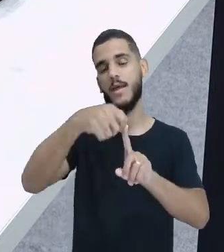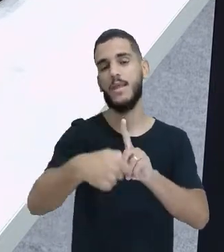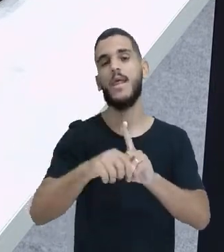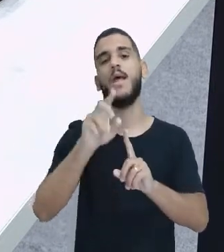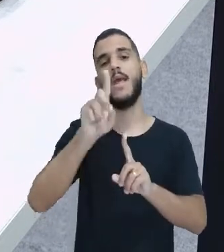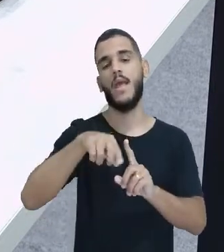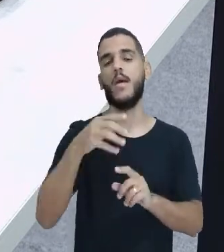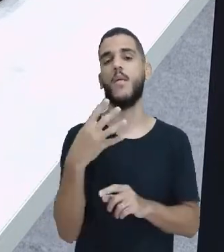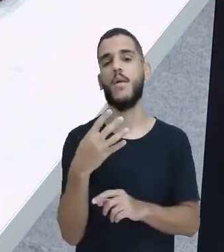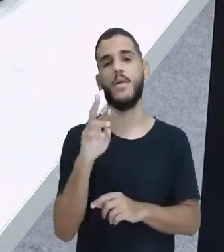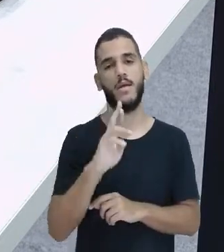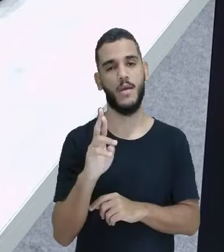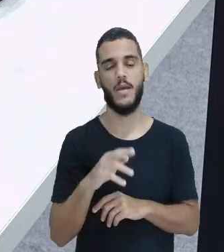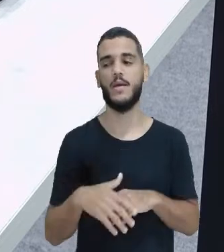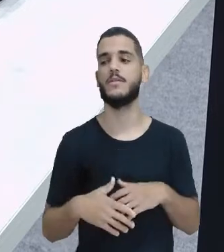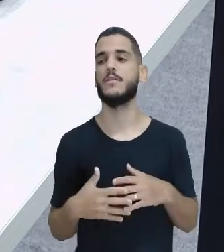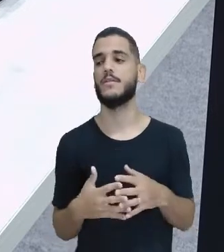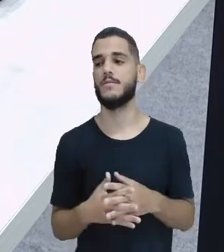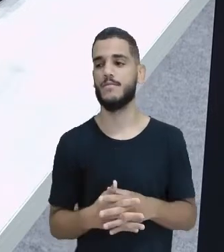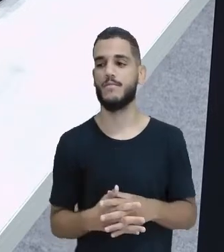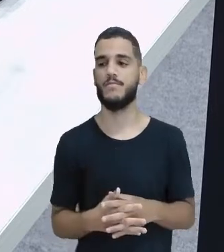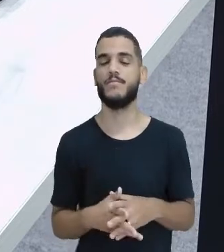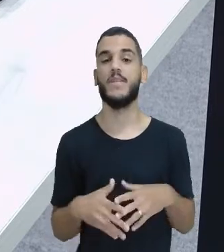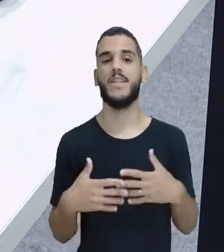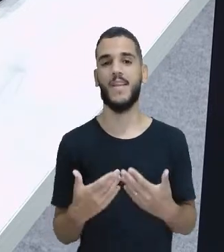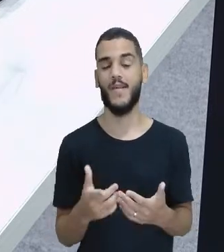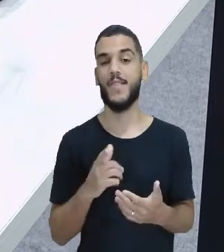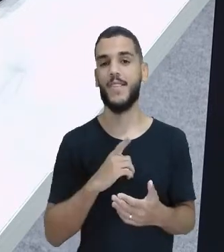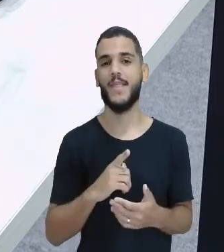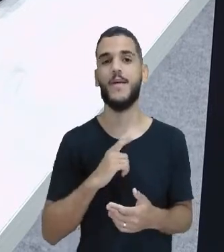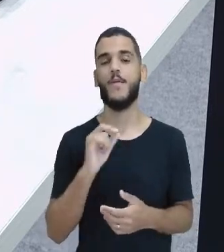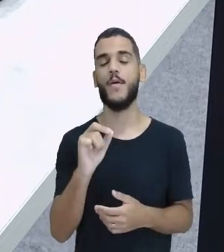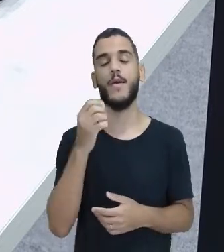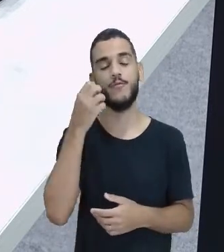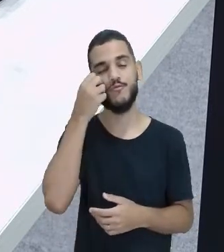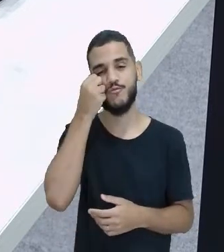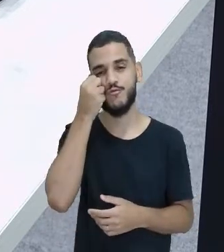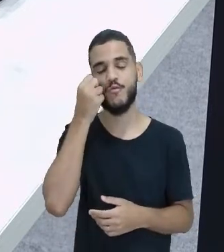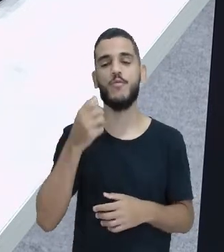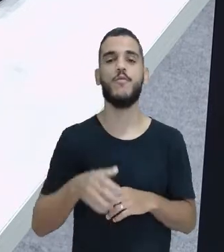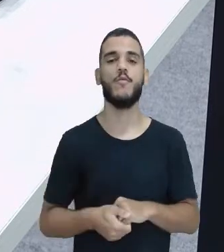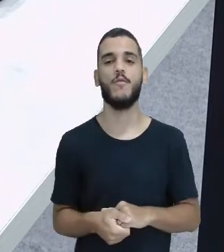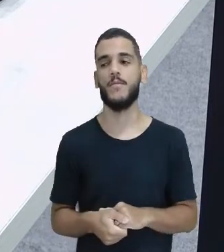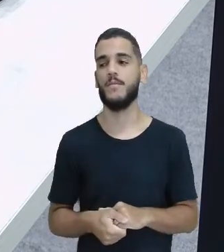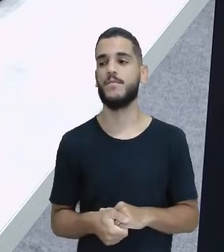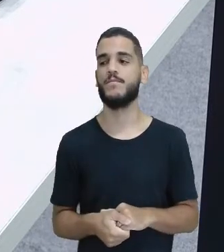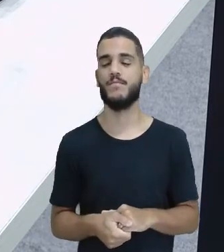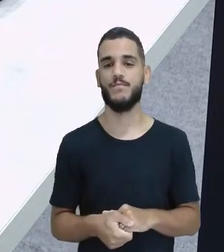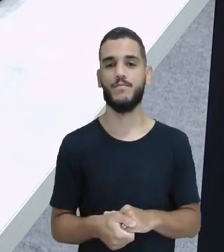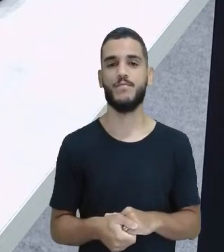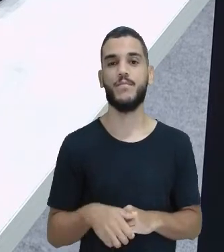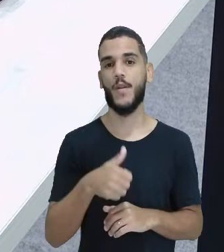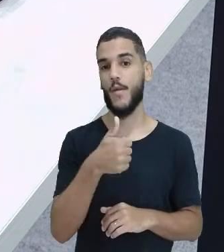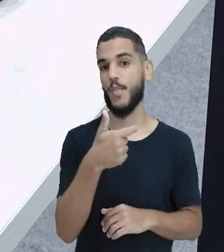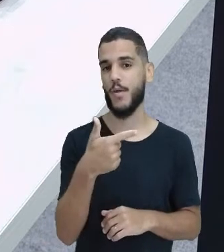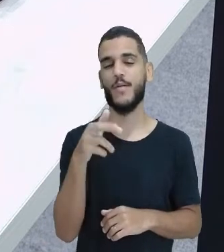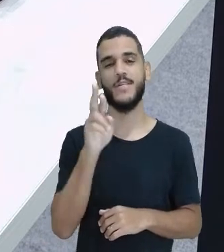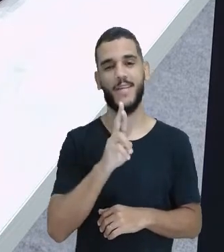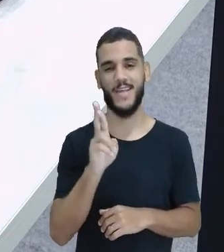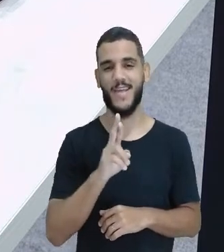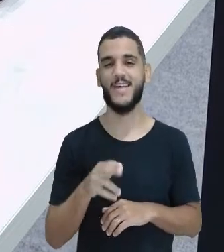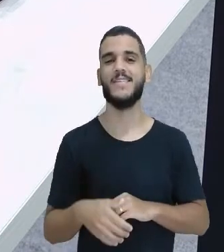4 reais. Aqui, ó, a caixinha de suco, uma caixa de suco, né, por